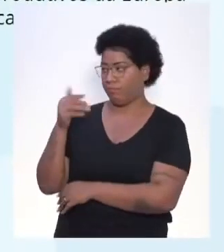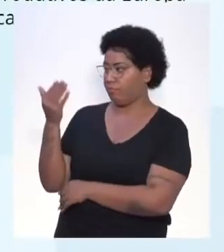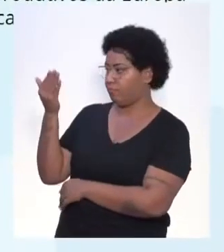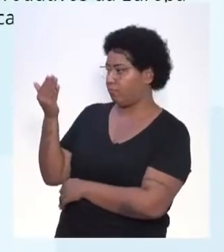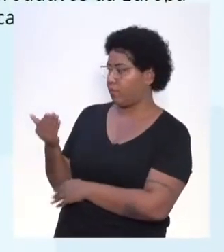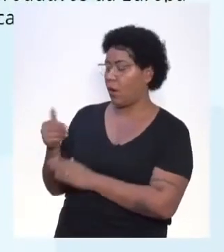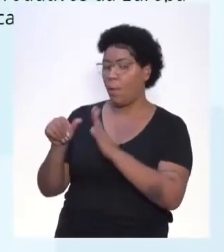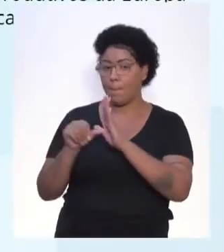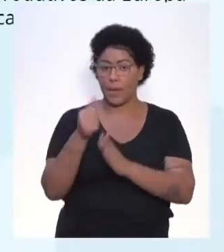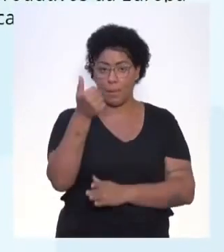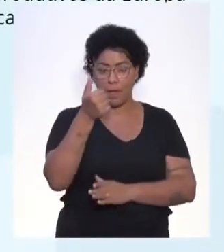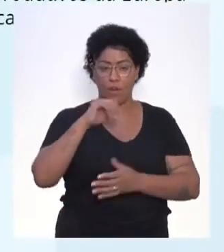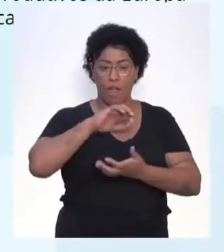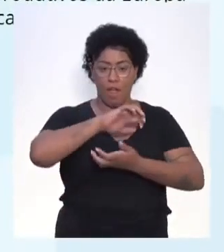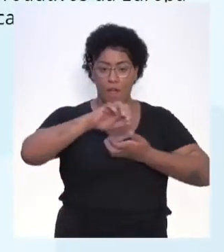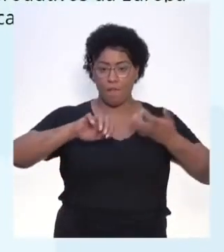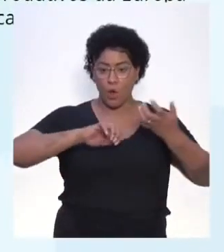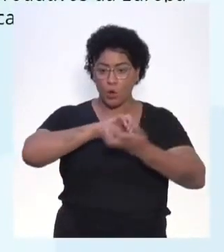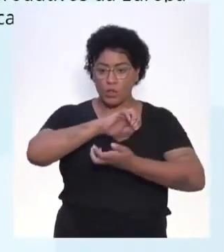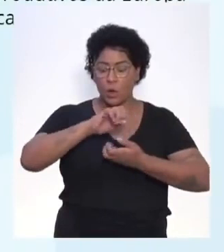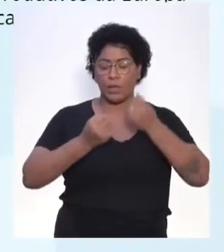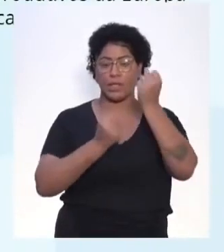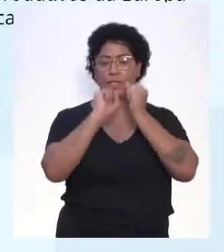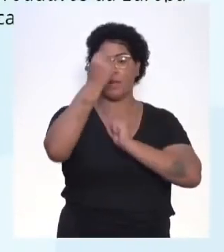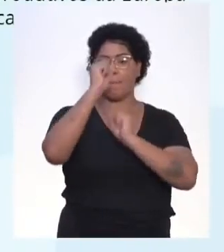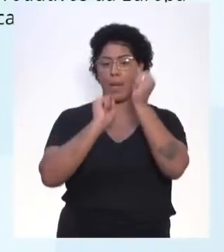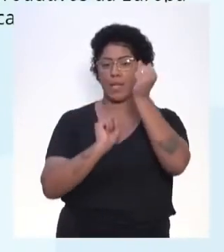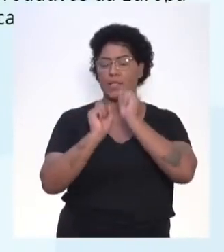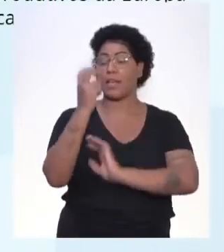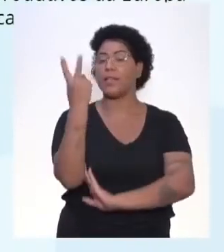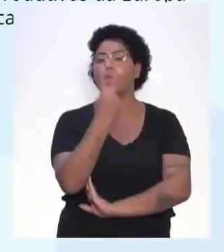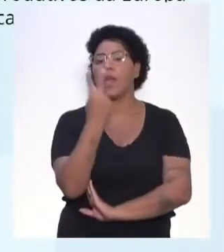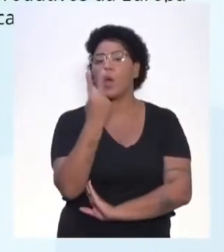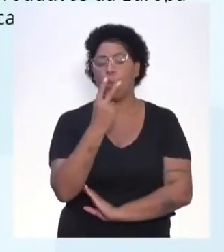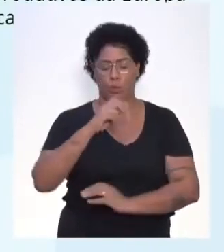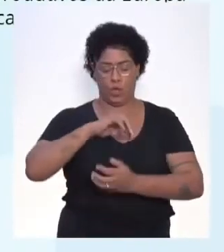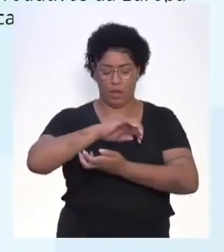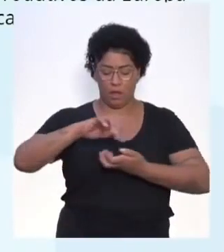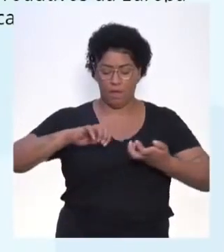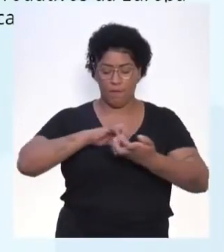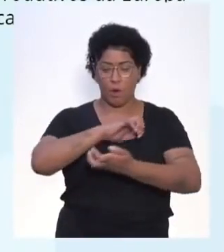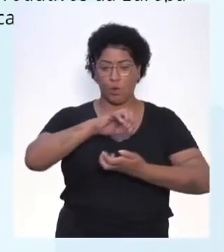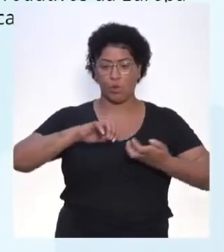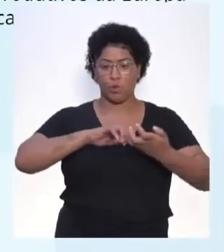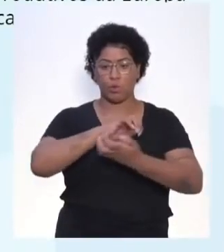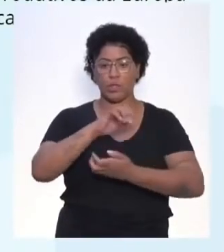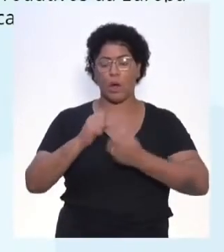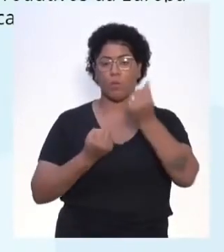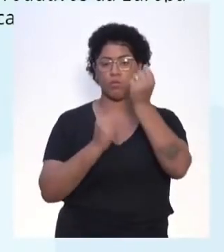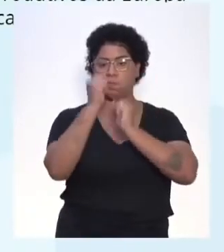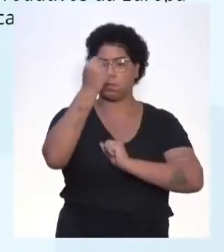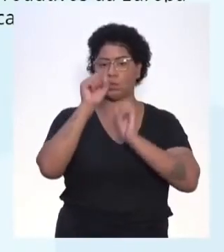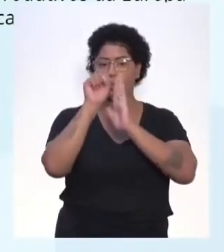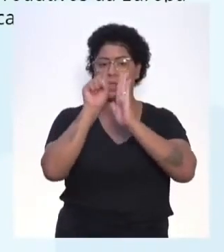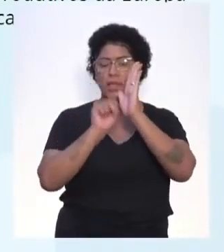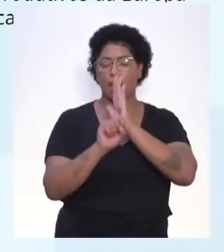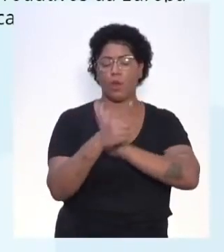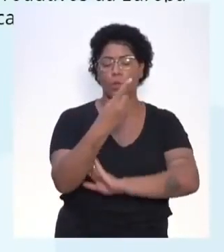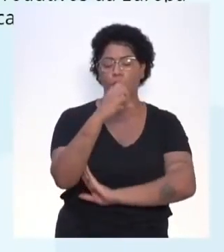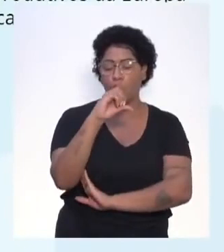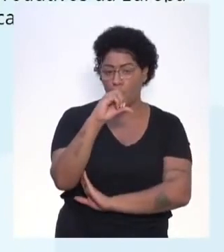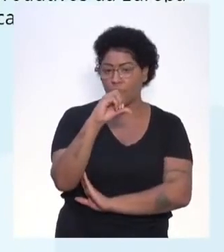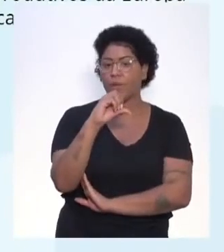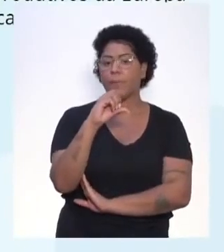o primeiro, a Revolução Industrial, a segunda Revolução Industrial, aí em meados do século XIX,